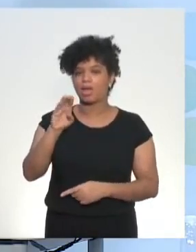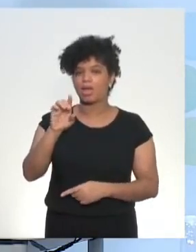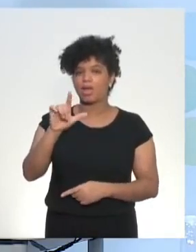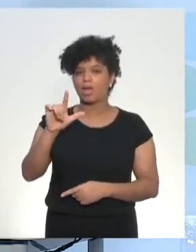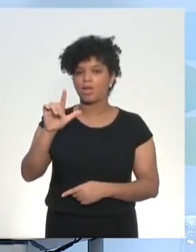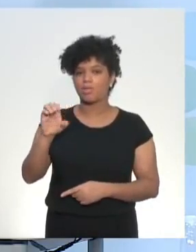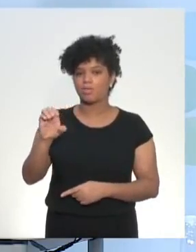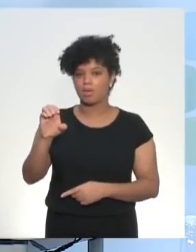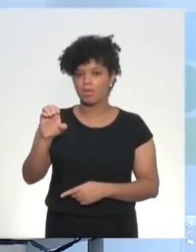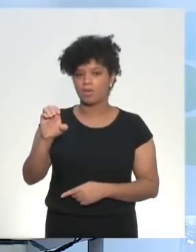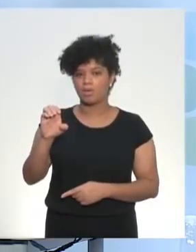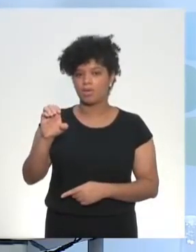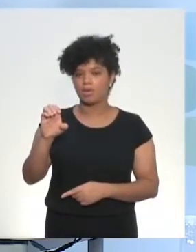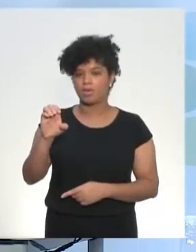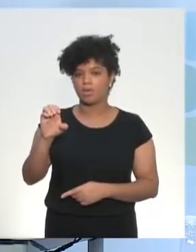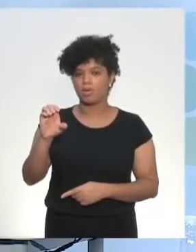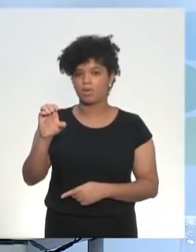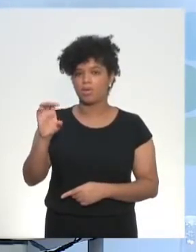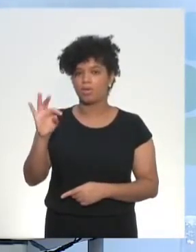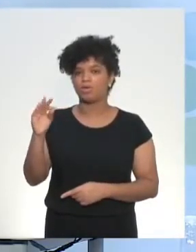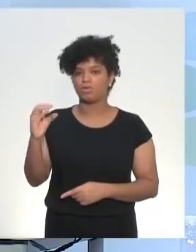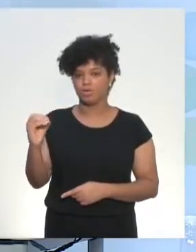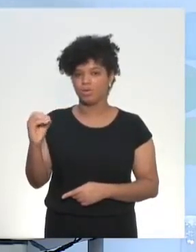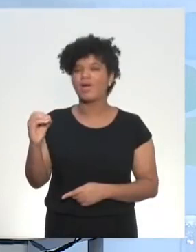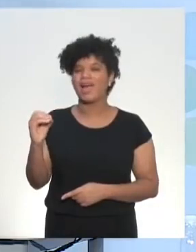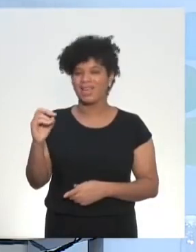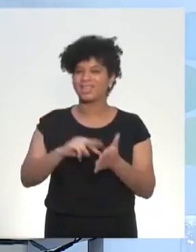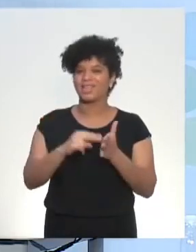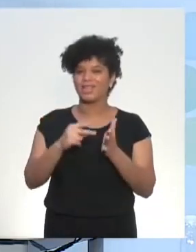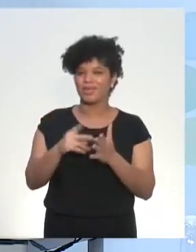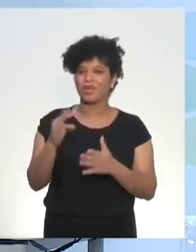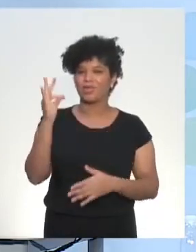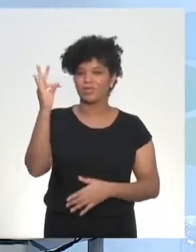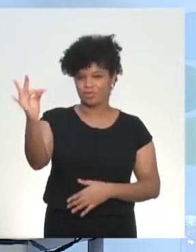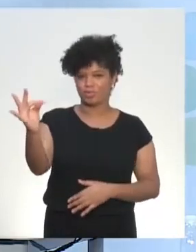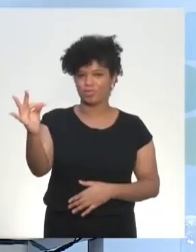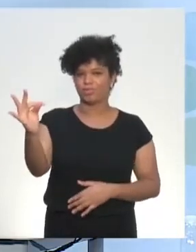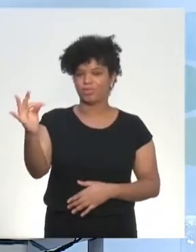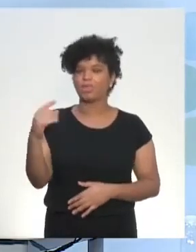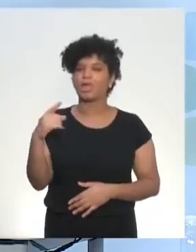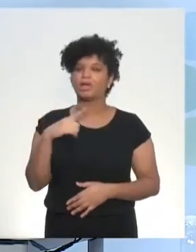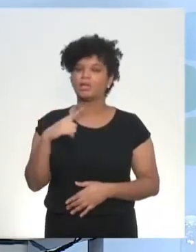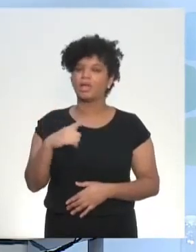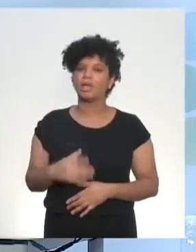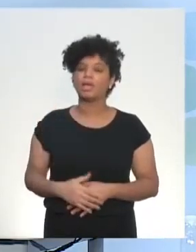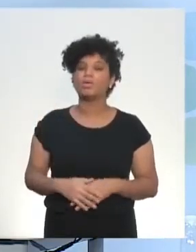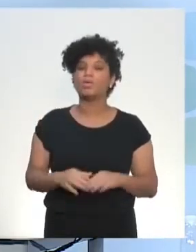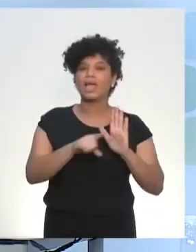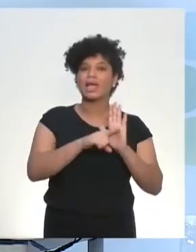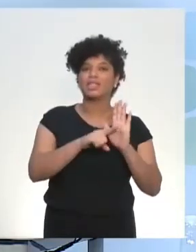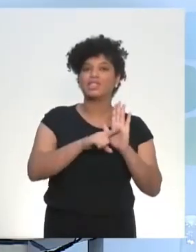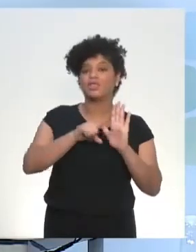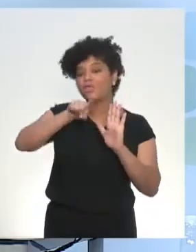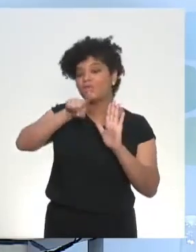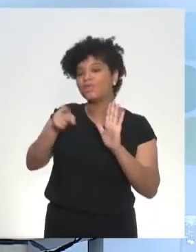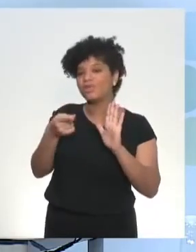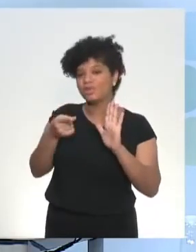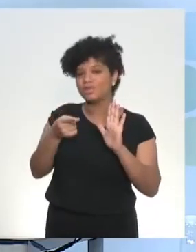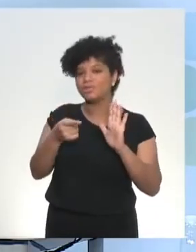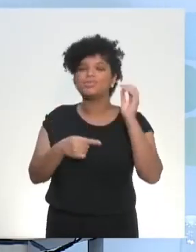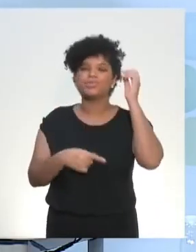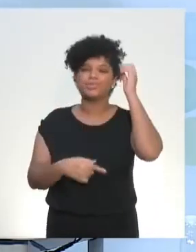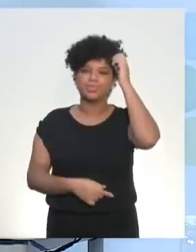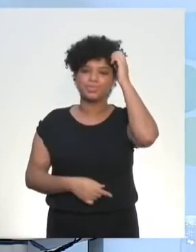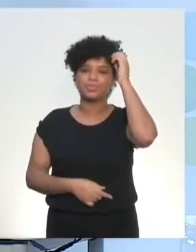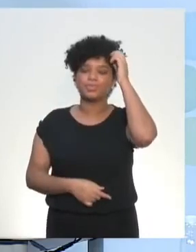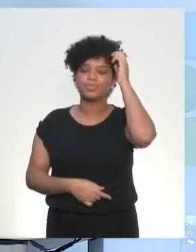to. Tá? Aqui está no negativo, won't be able to. Tá? Então, esse will be able to, então, vai